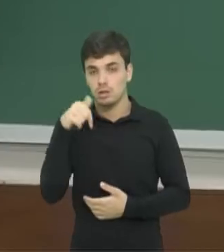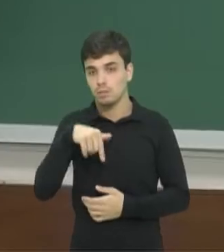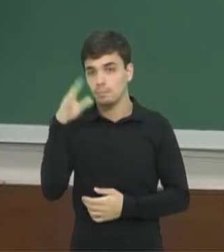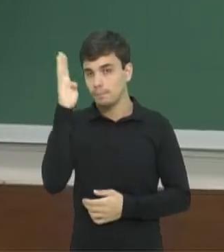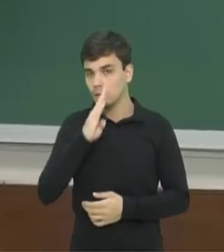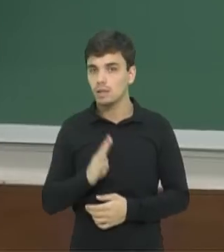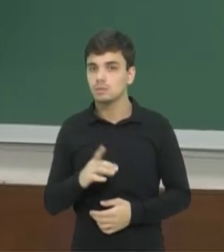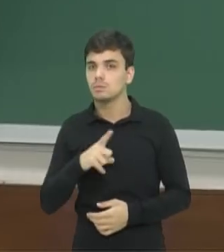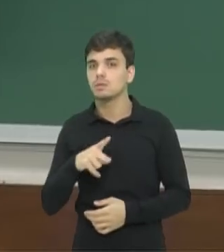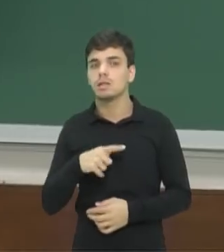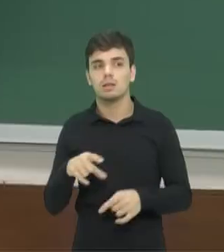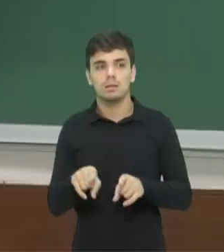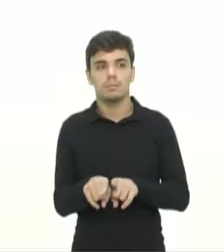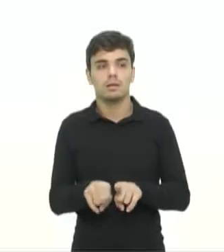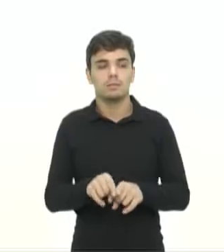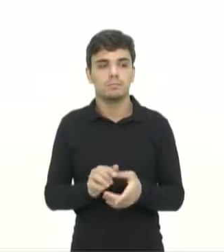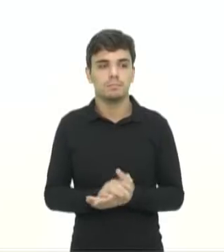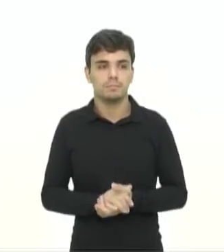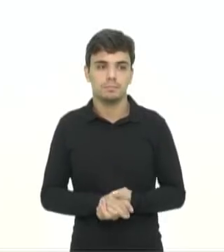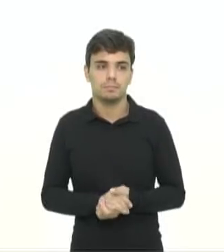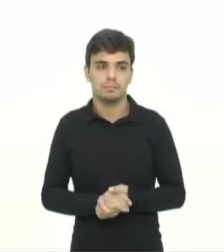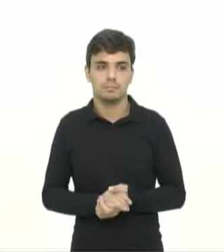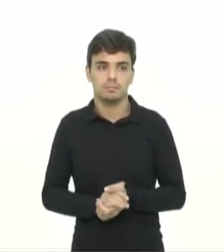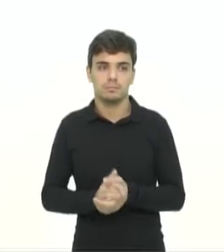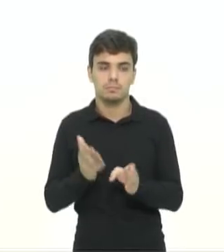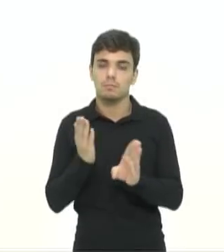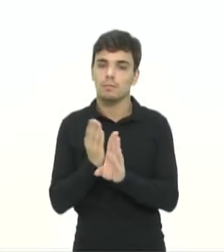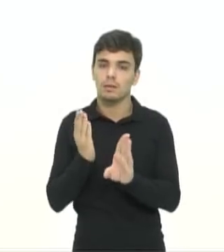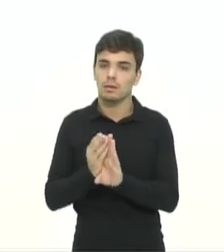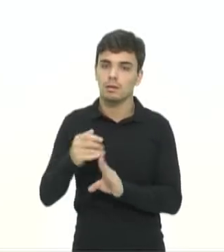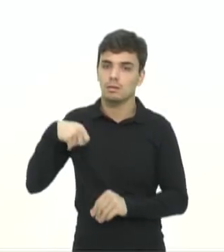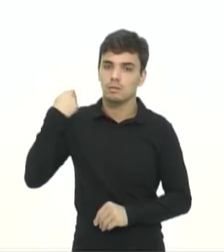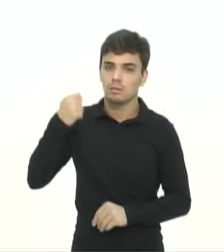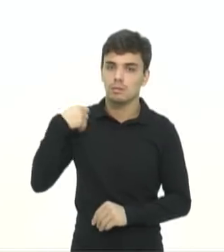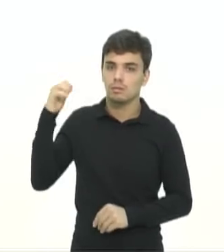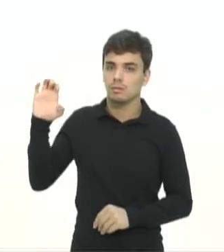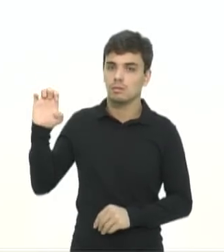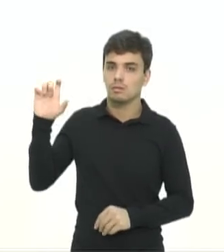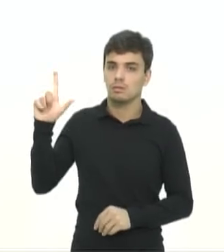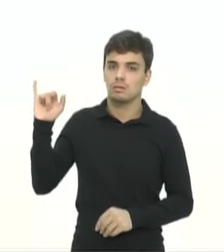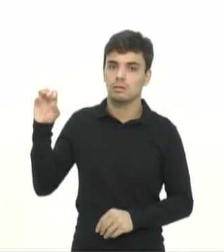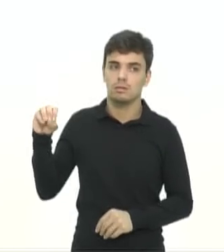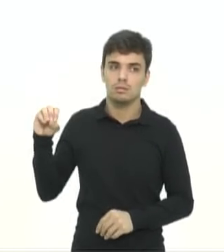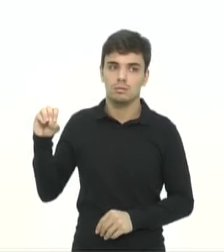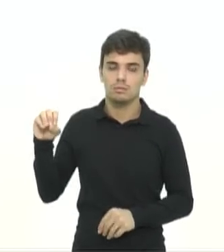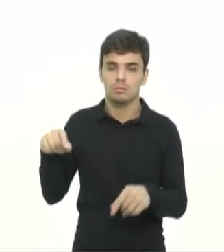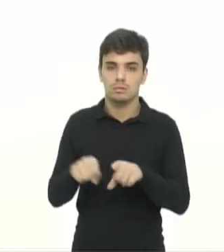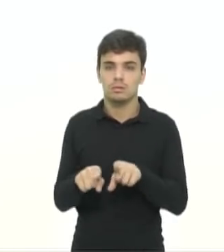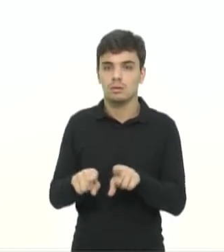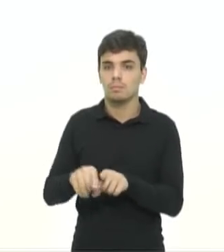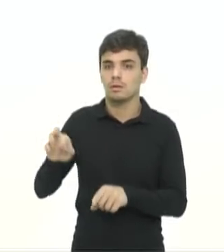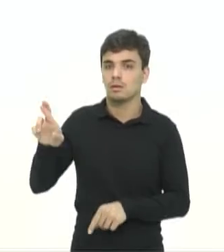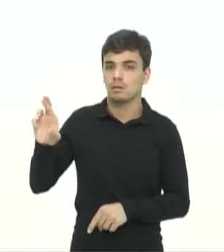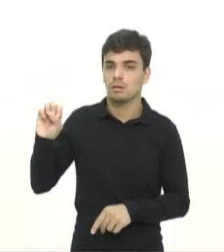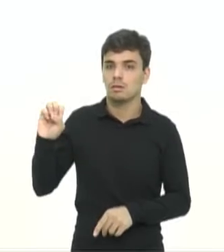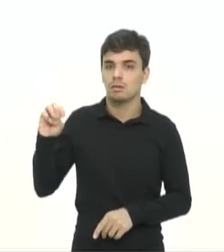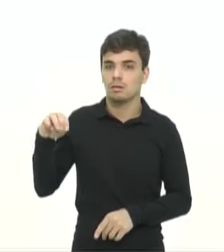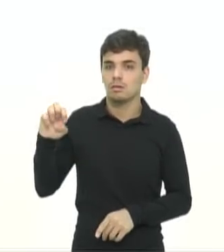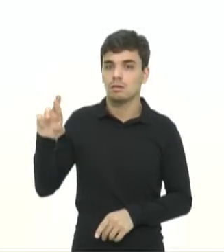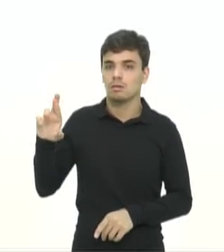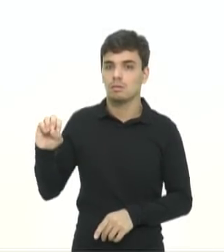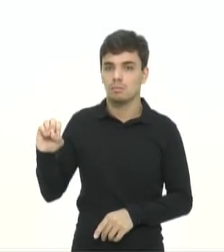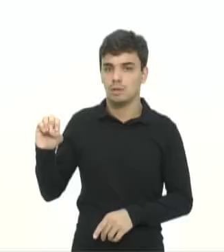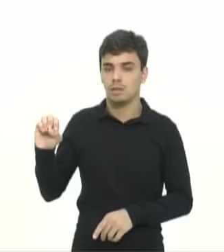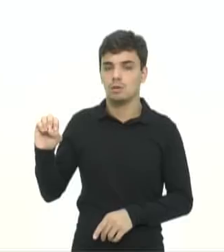Brasil, vamos ver aqui, né? No Brasil, então, a gente tem artistas como Hélio Oiticica, né? Romero Brito, Ferreira